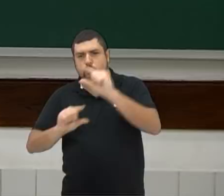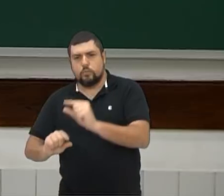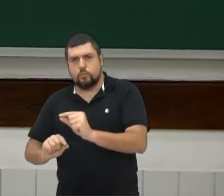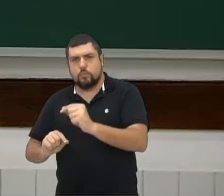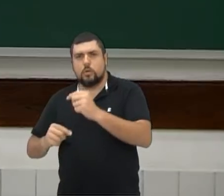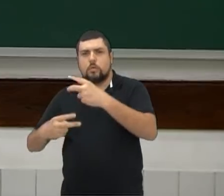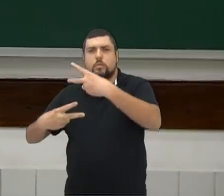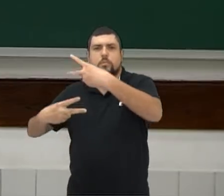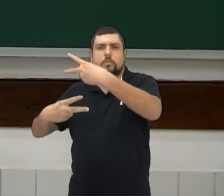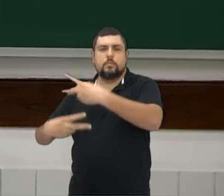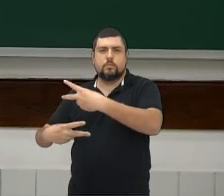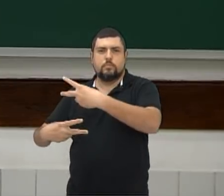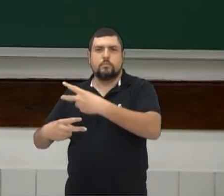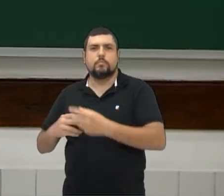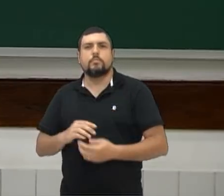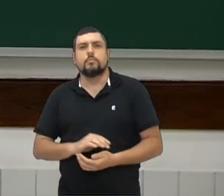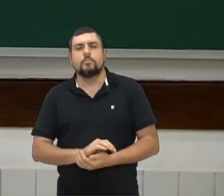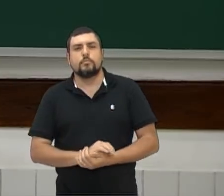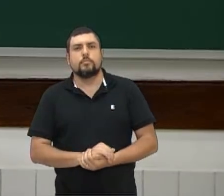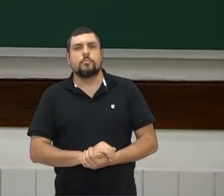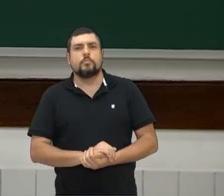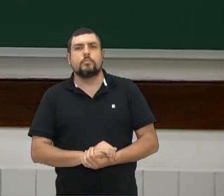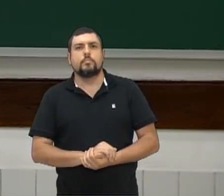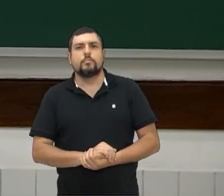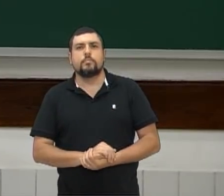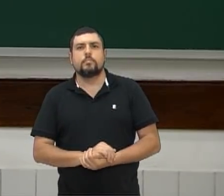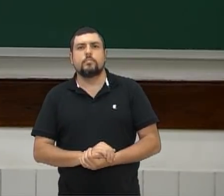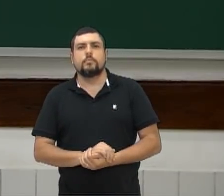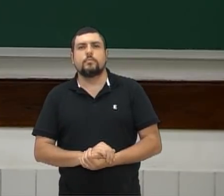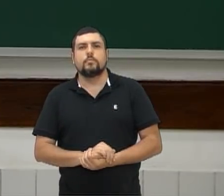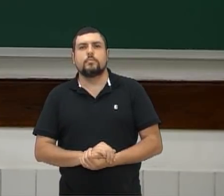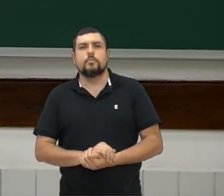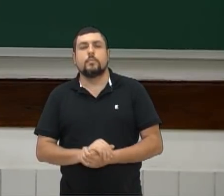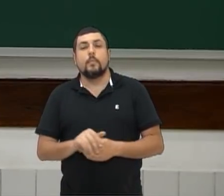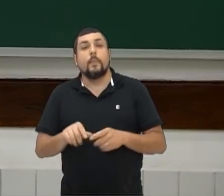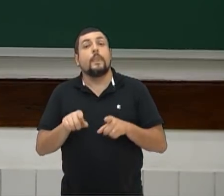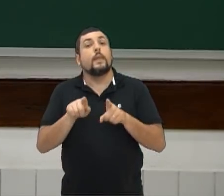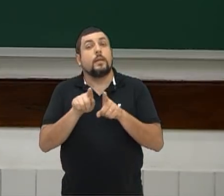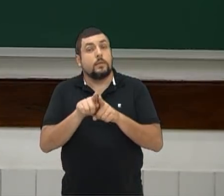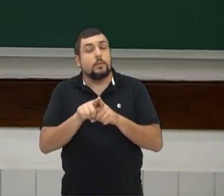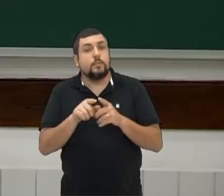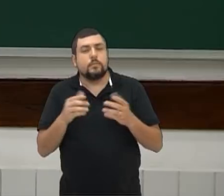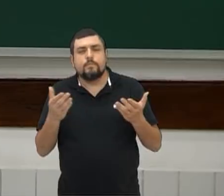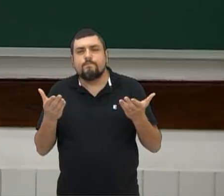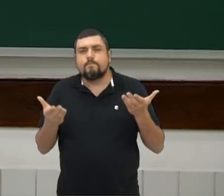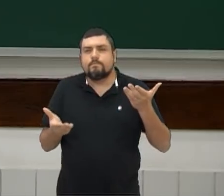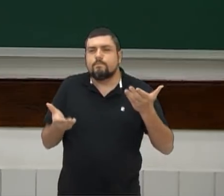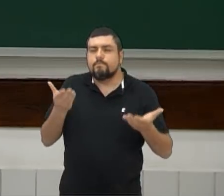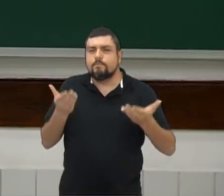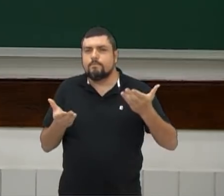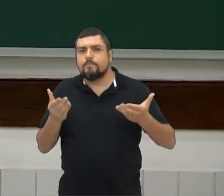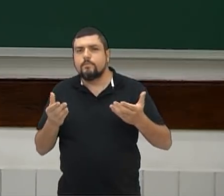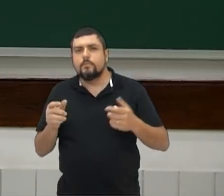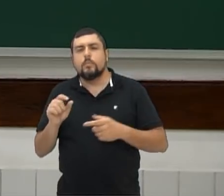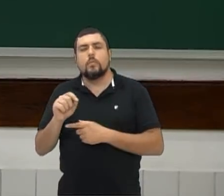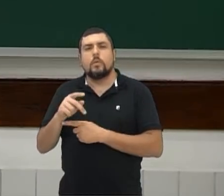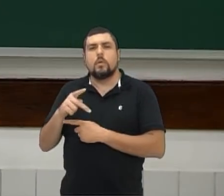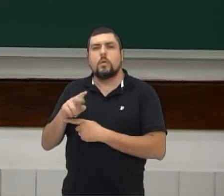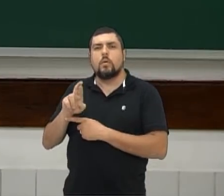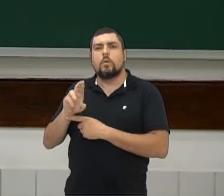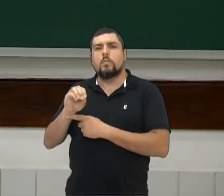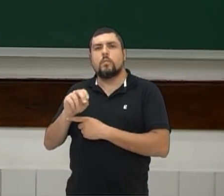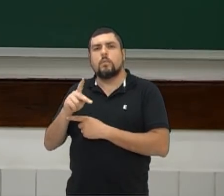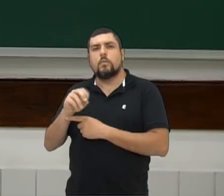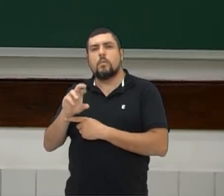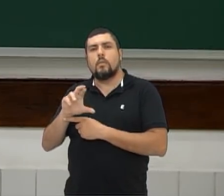mantendo a proporção 2x2. E proporcionalidade, que justamente trabalha